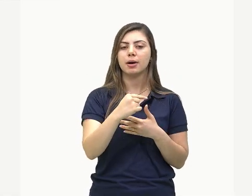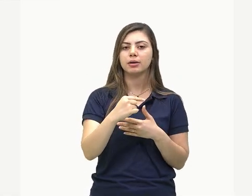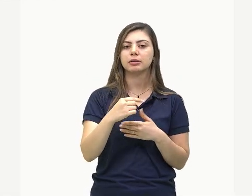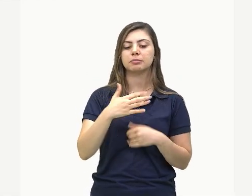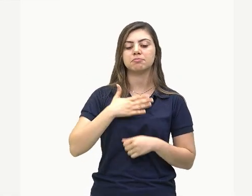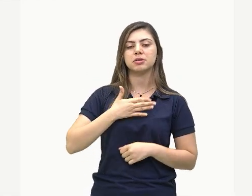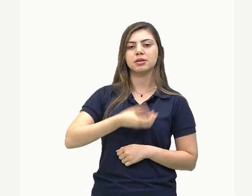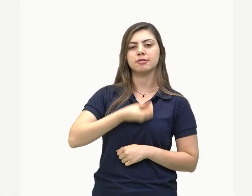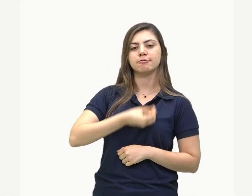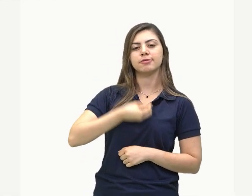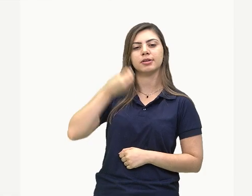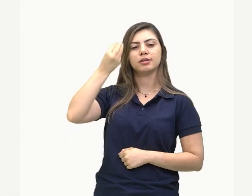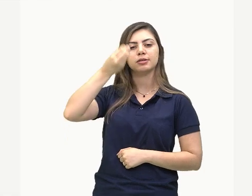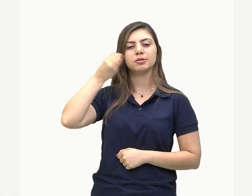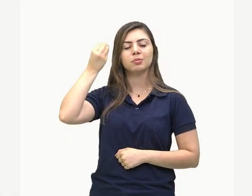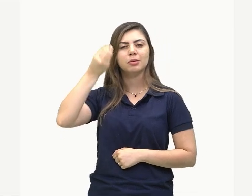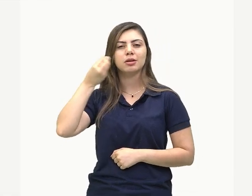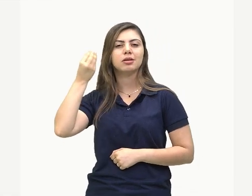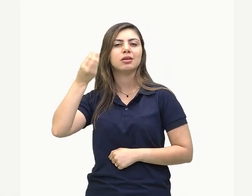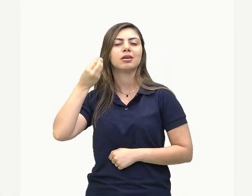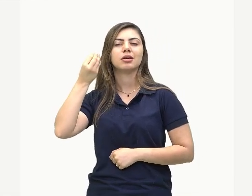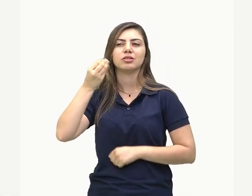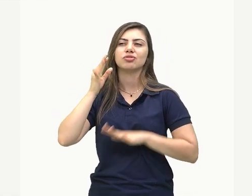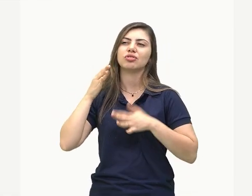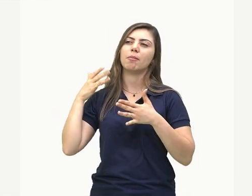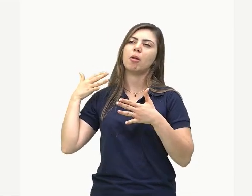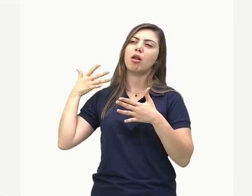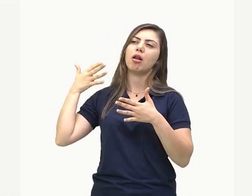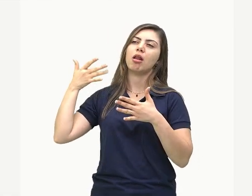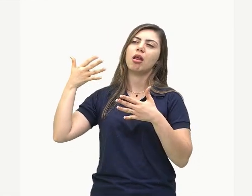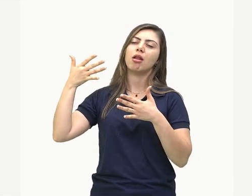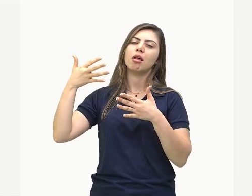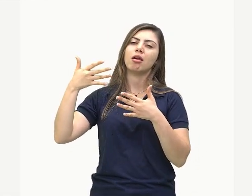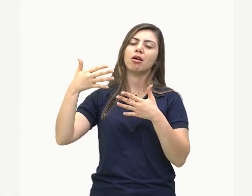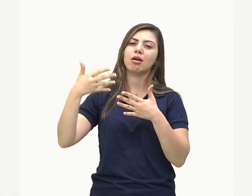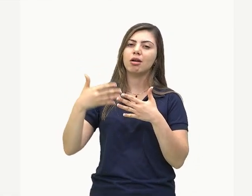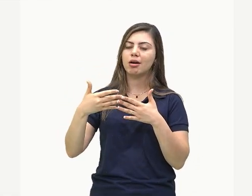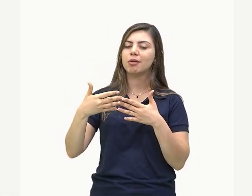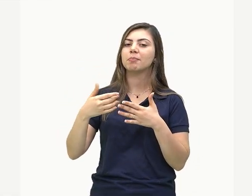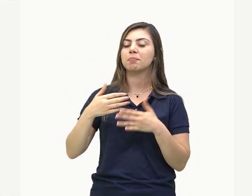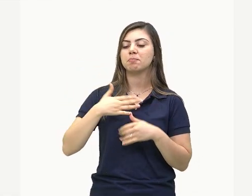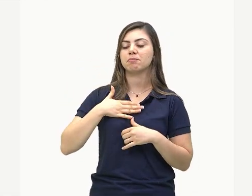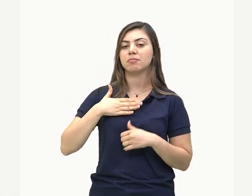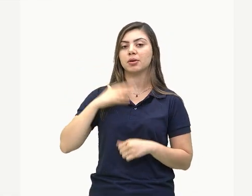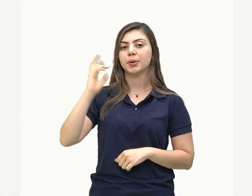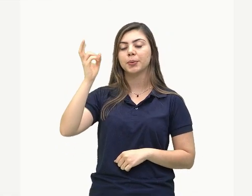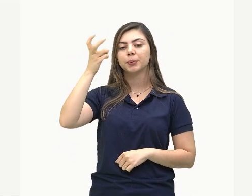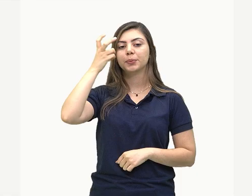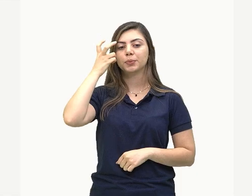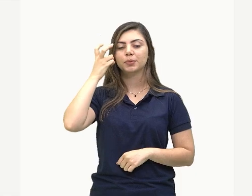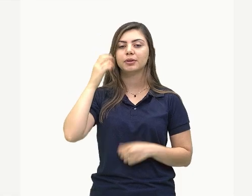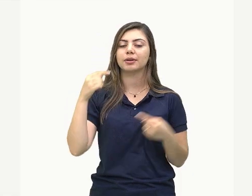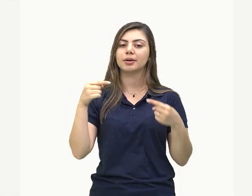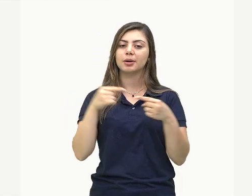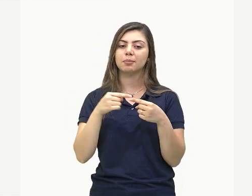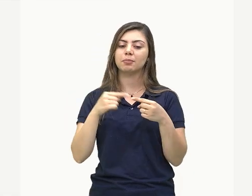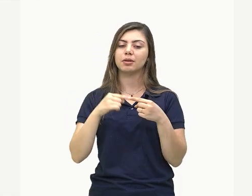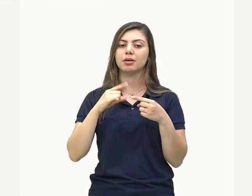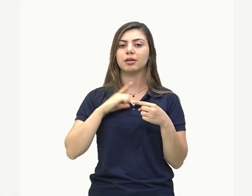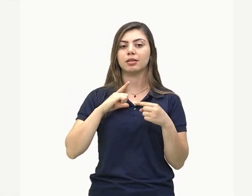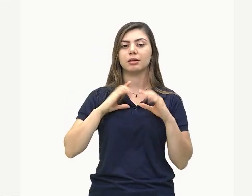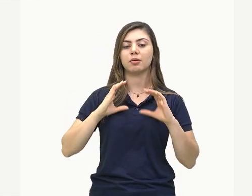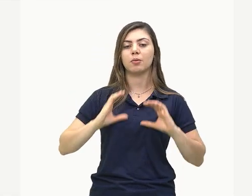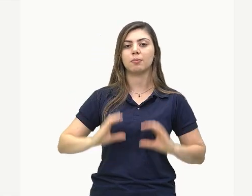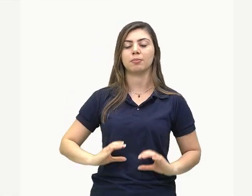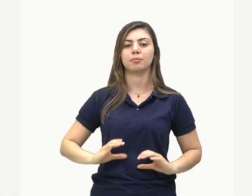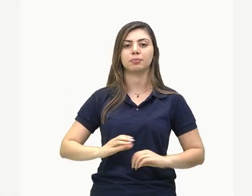da vida, ao longo do tempo, dentro de uma determinada cultura. Então, nós poderíamos dizer o seguinte, que